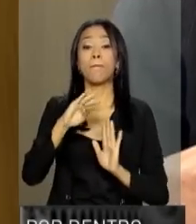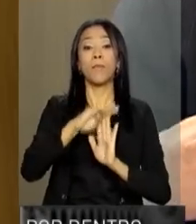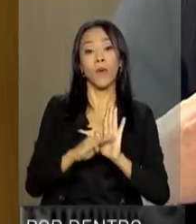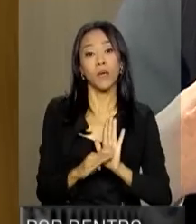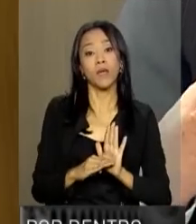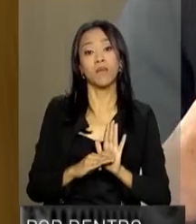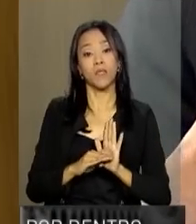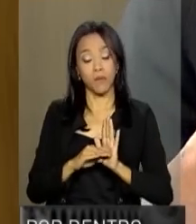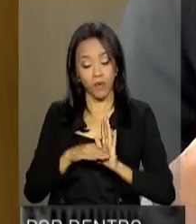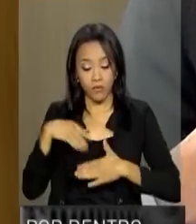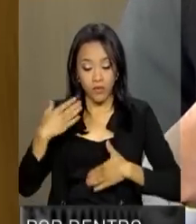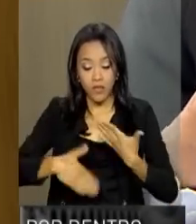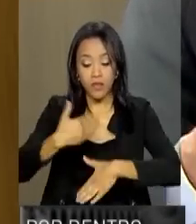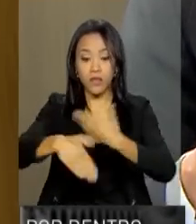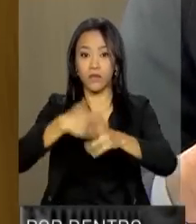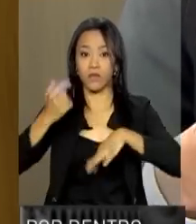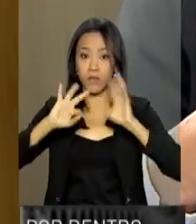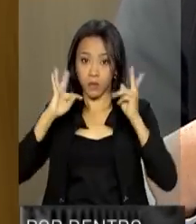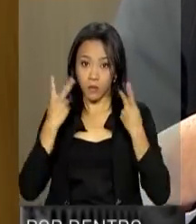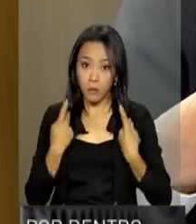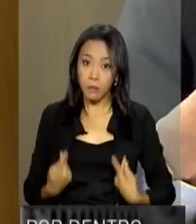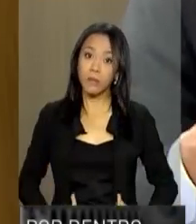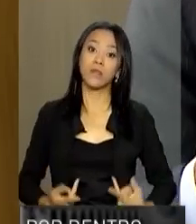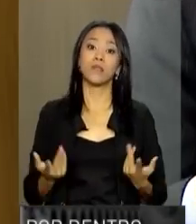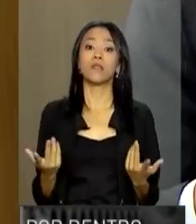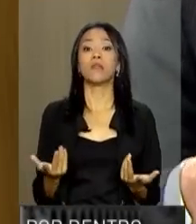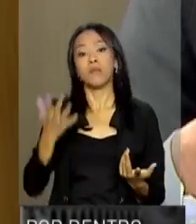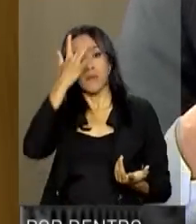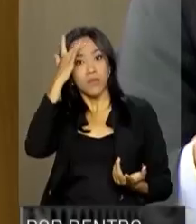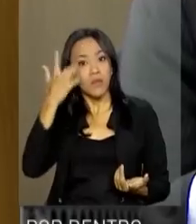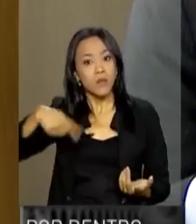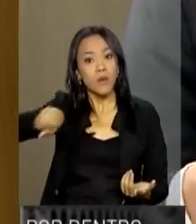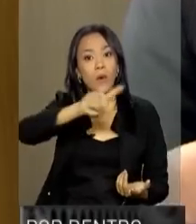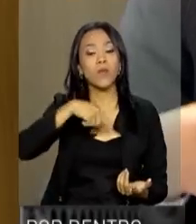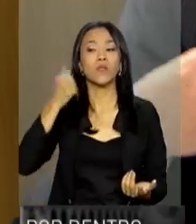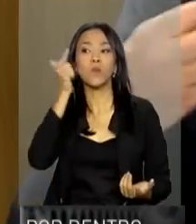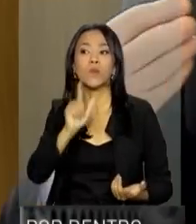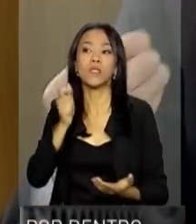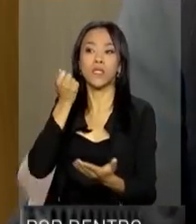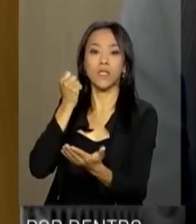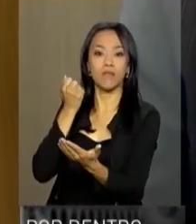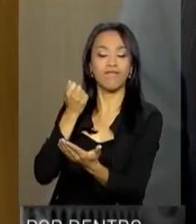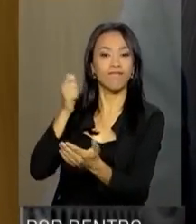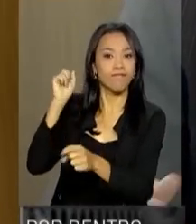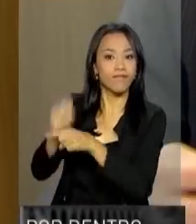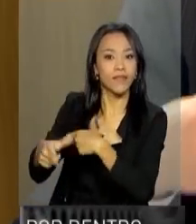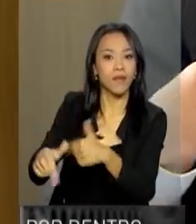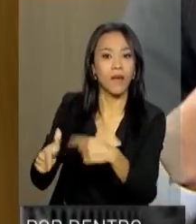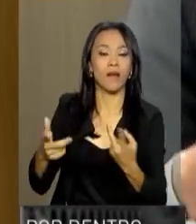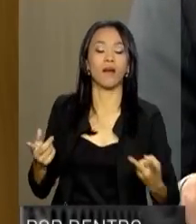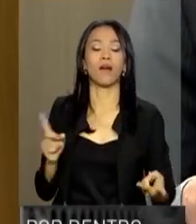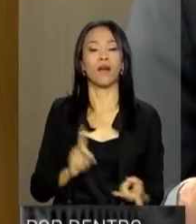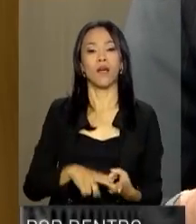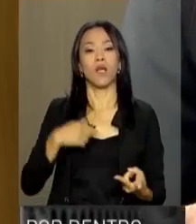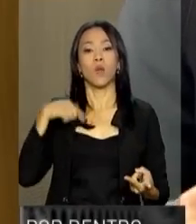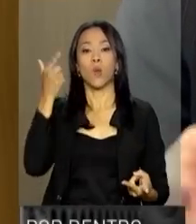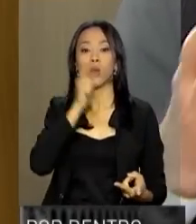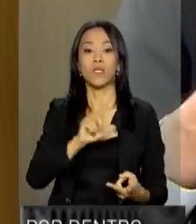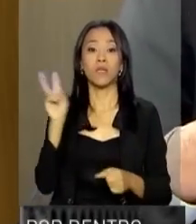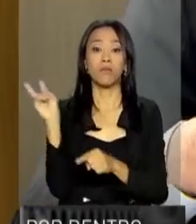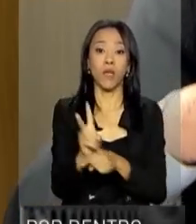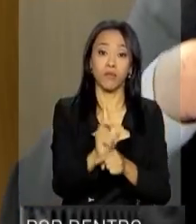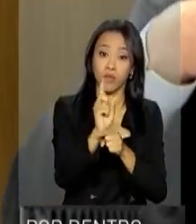é de que é gerar renda programas de geração de renda de emprego de microcrédito que é o programa progredir